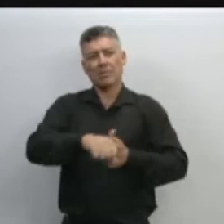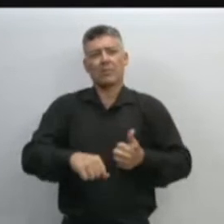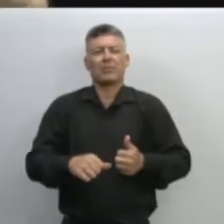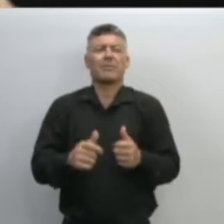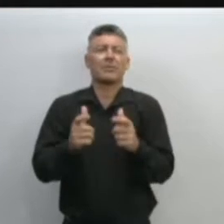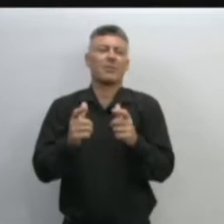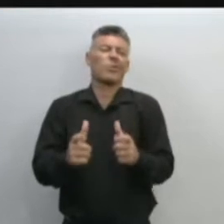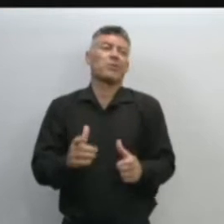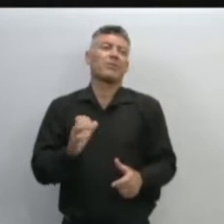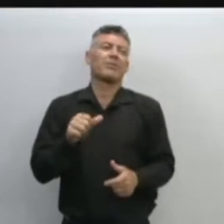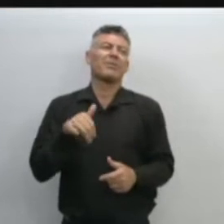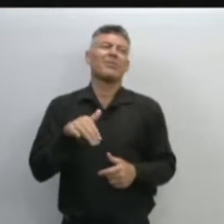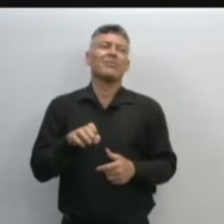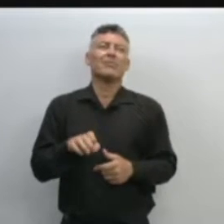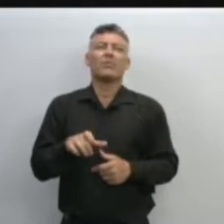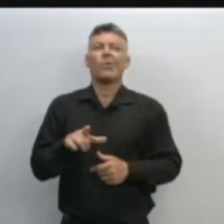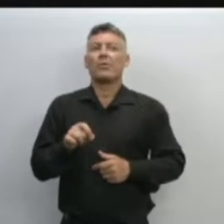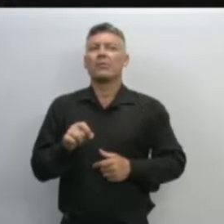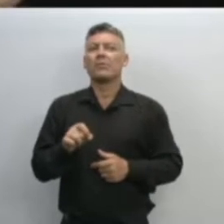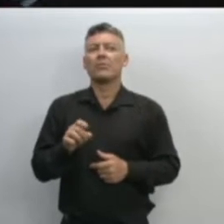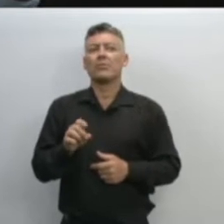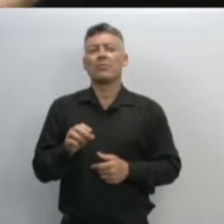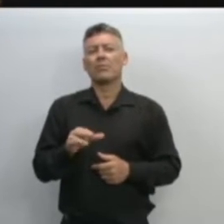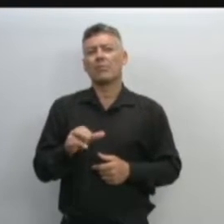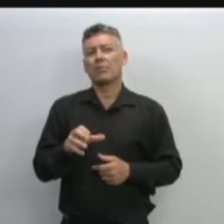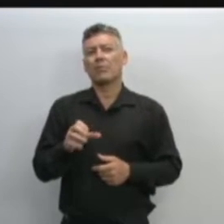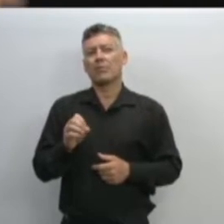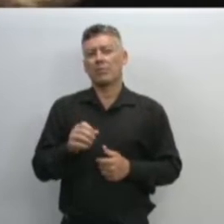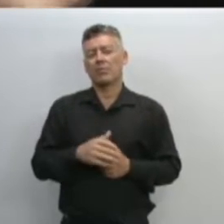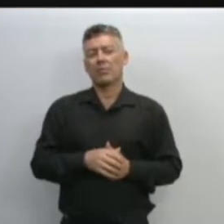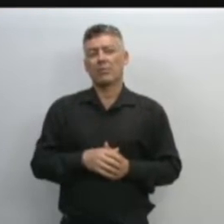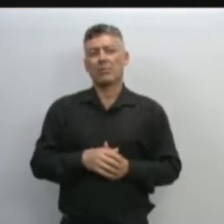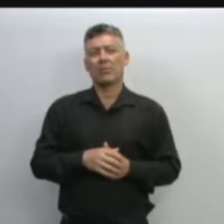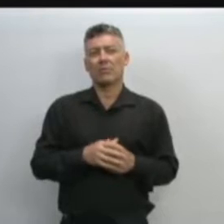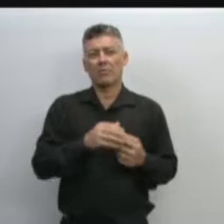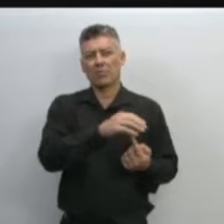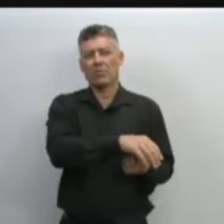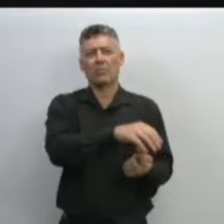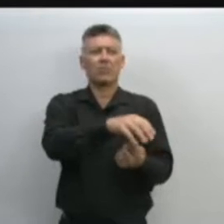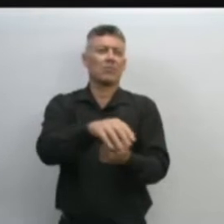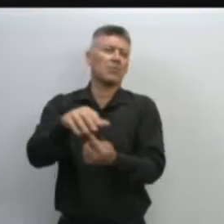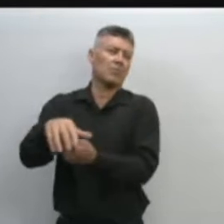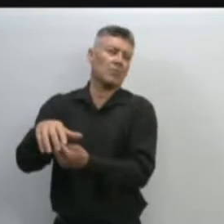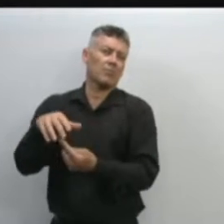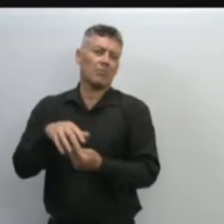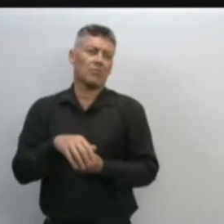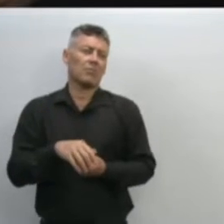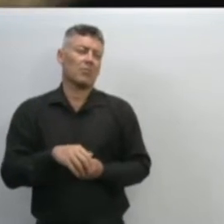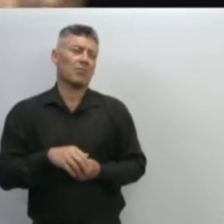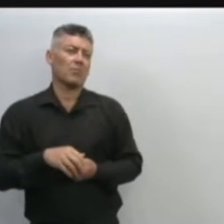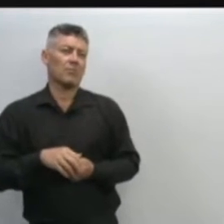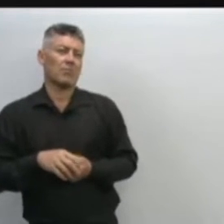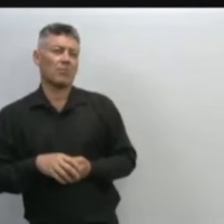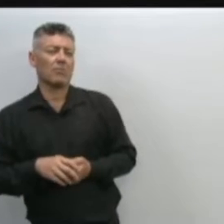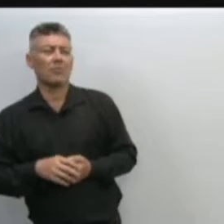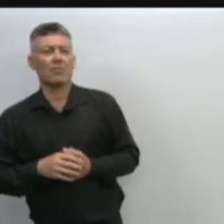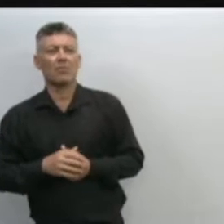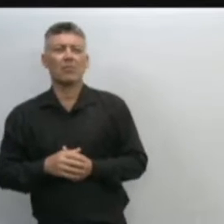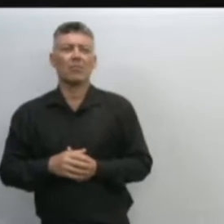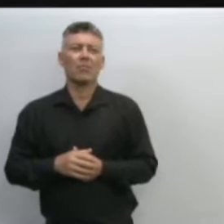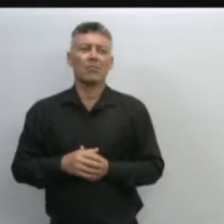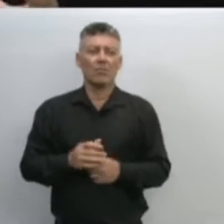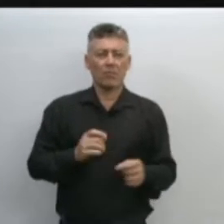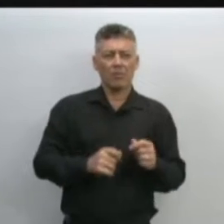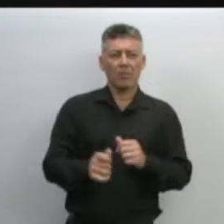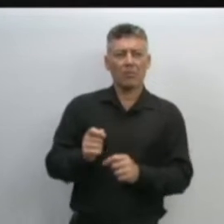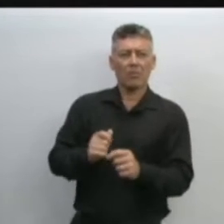o camelógrafo, e, enfim, os ambulantes, porque quem gira